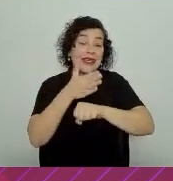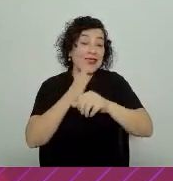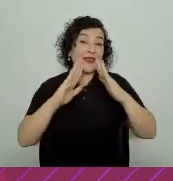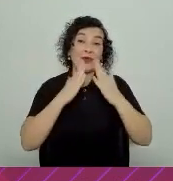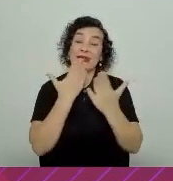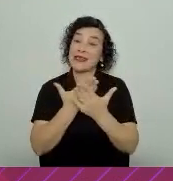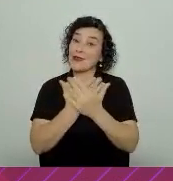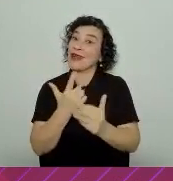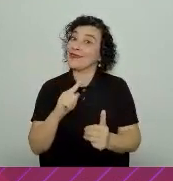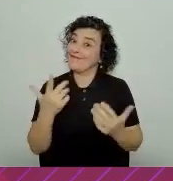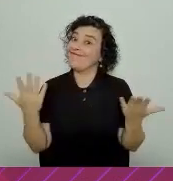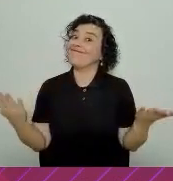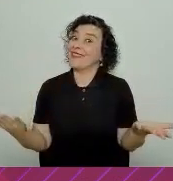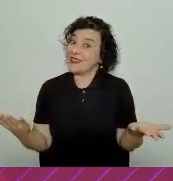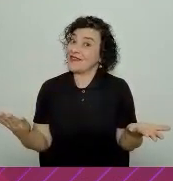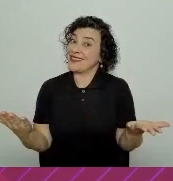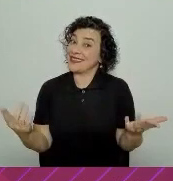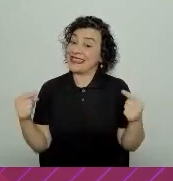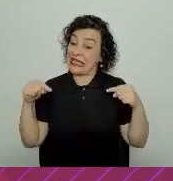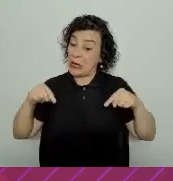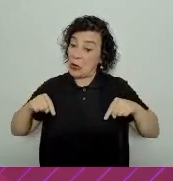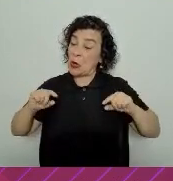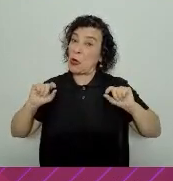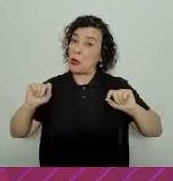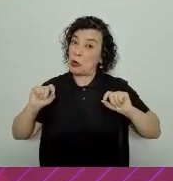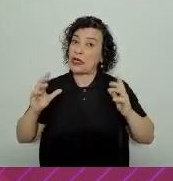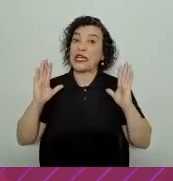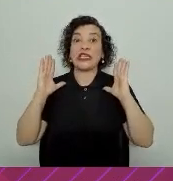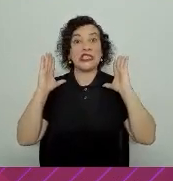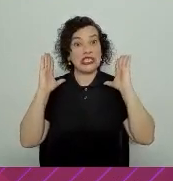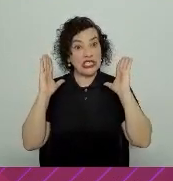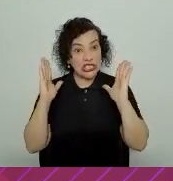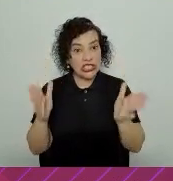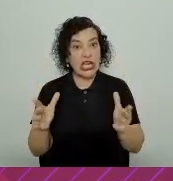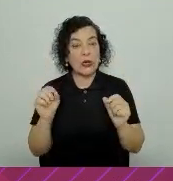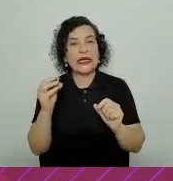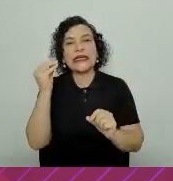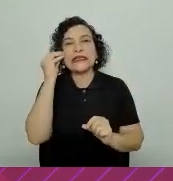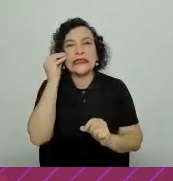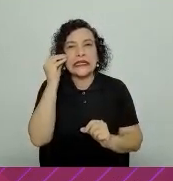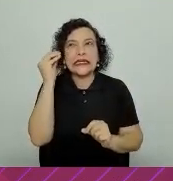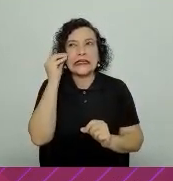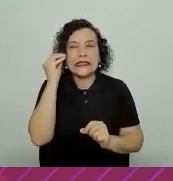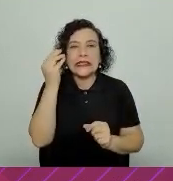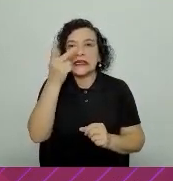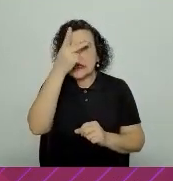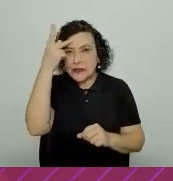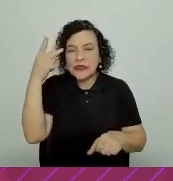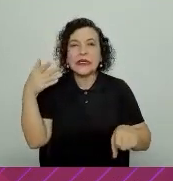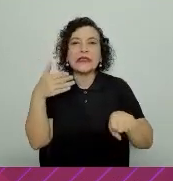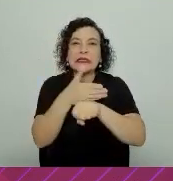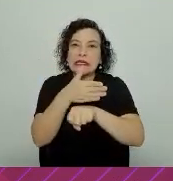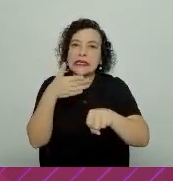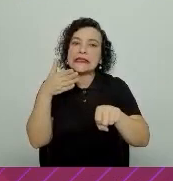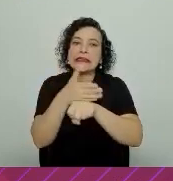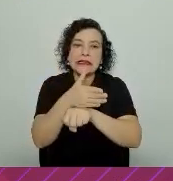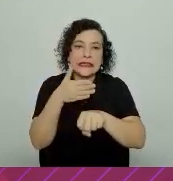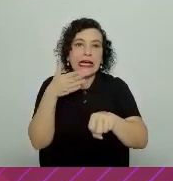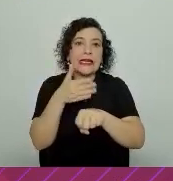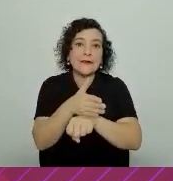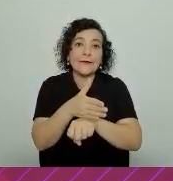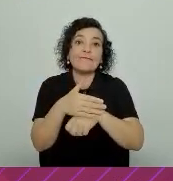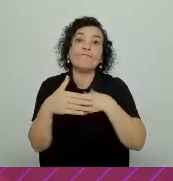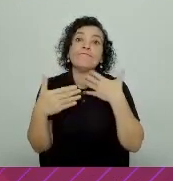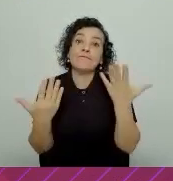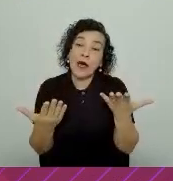tá ali ainda na segunda onda tentando que as pessoas tenham acesso intimamente a